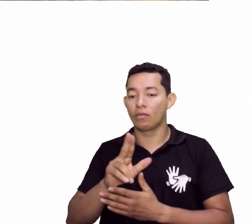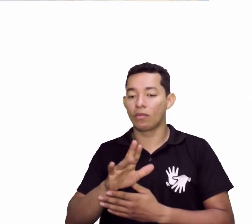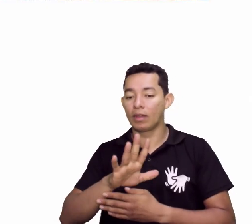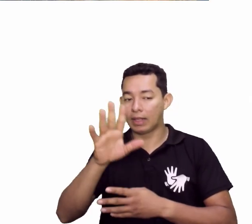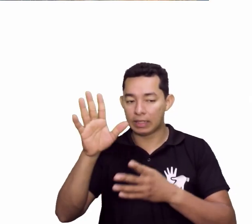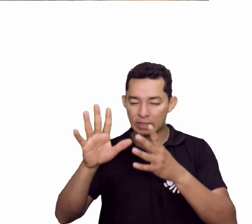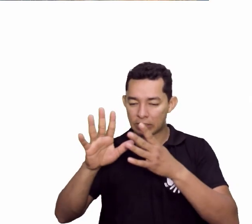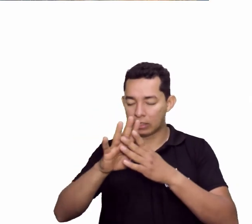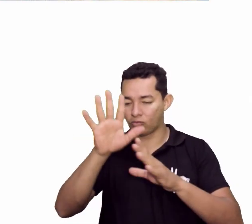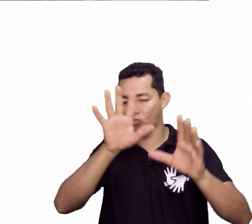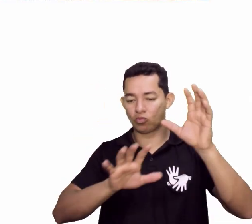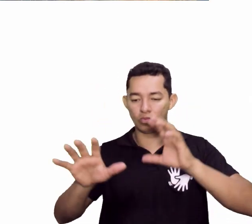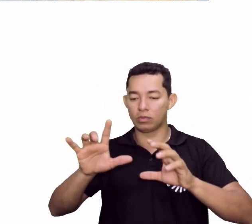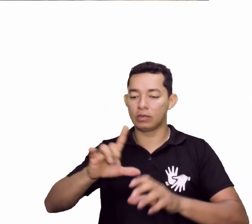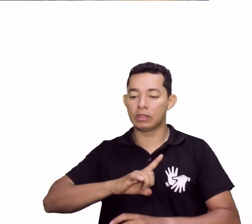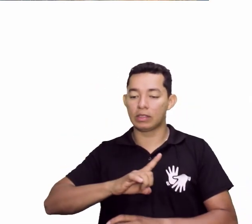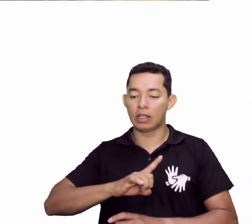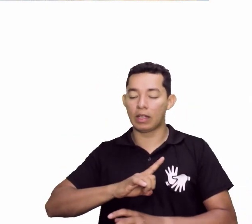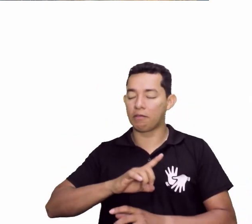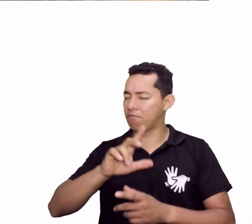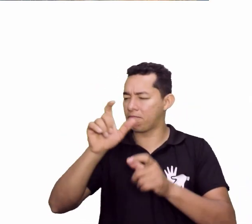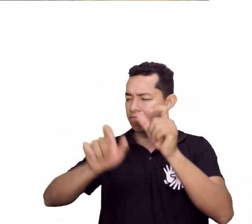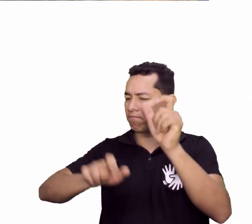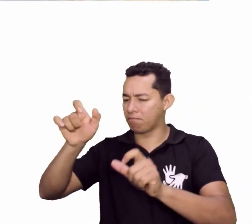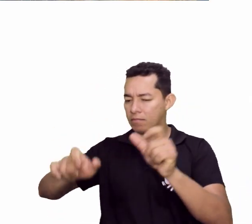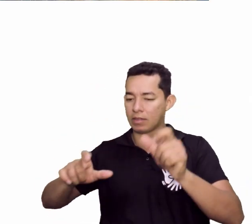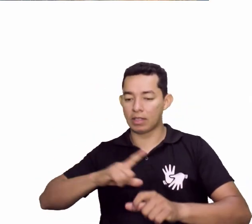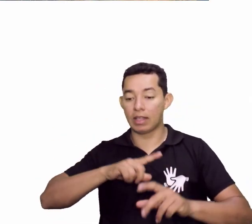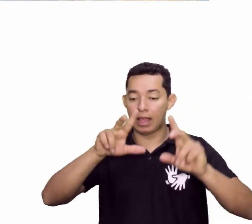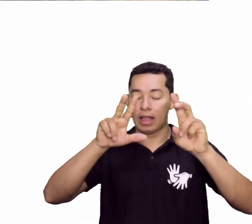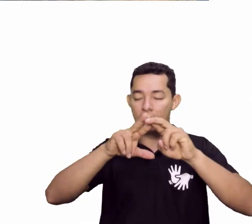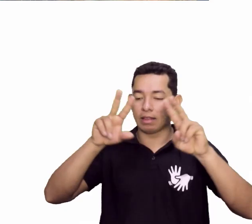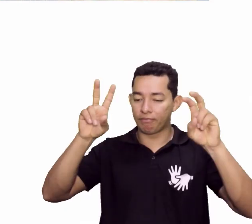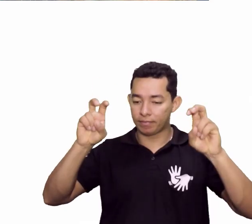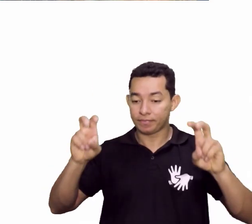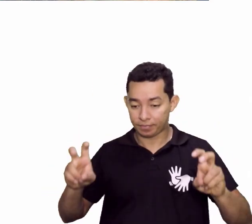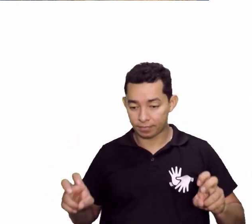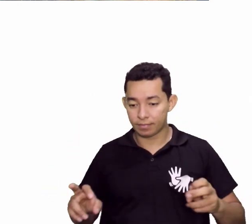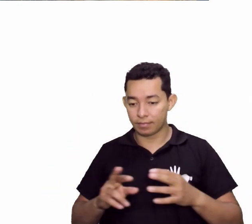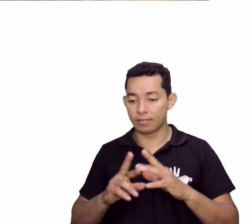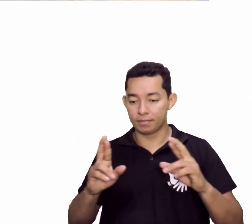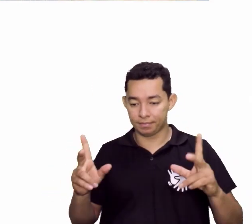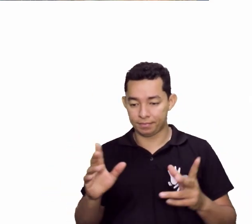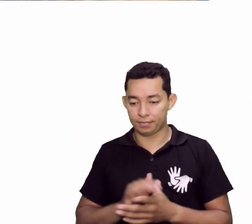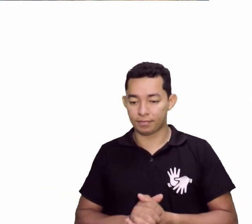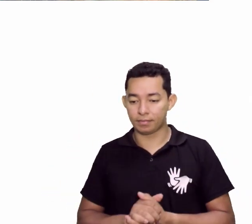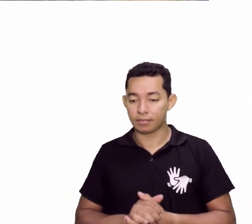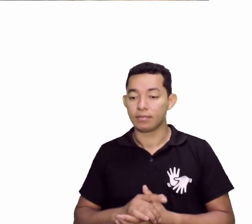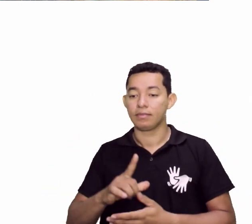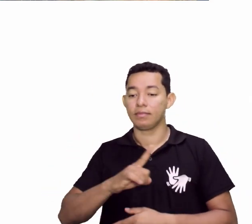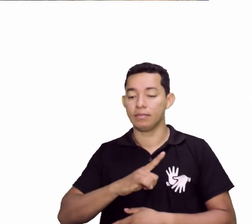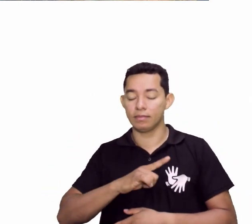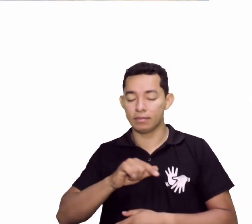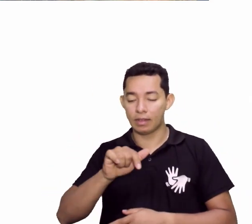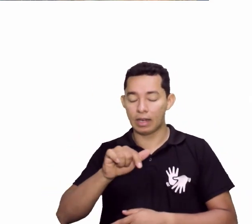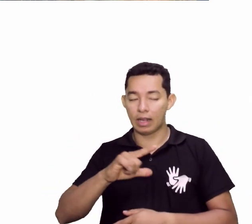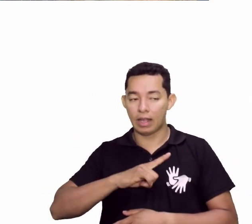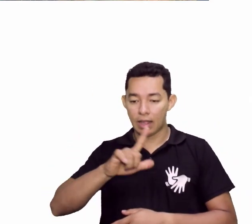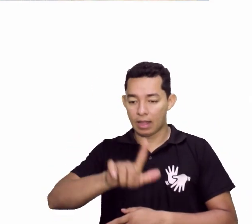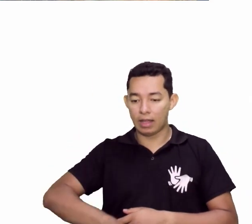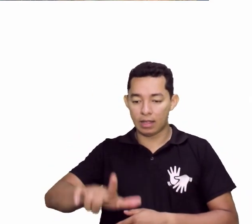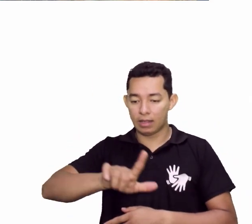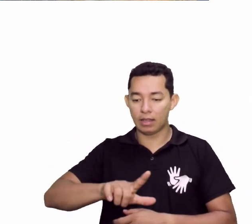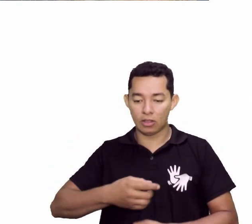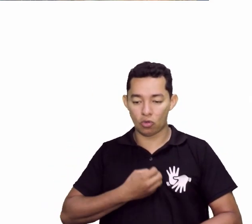personagens, né, rendem também muitos temas, né? E também vem essa questão da literatura, né, como a